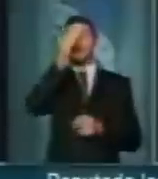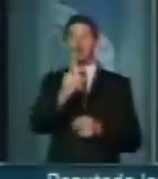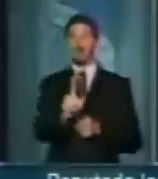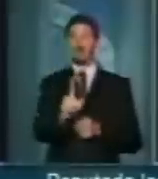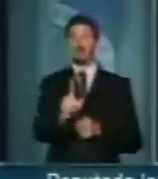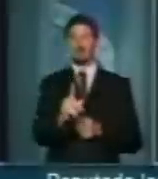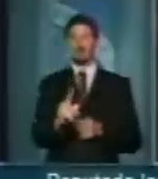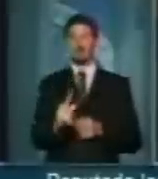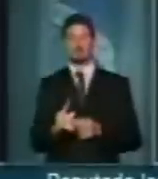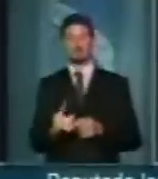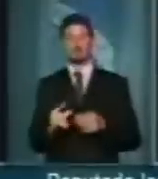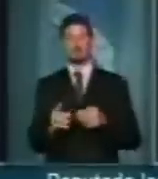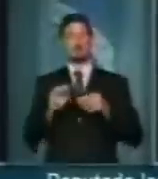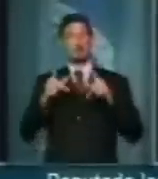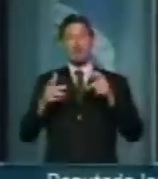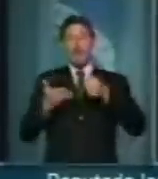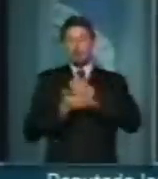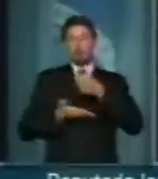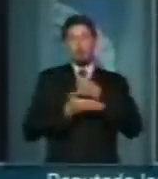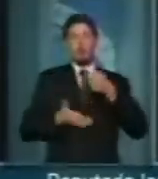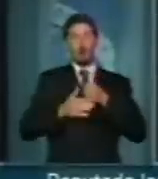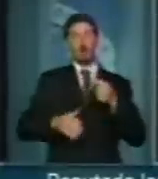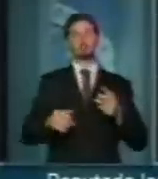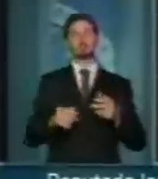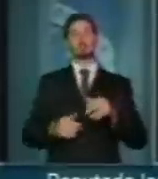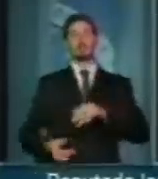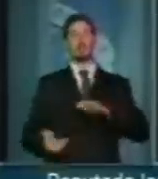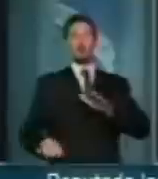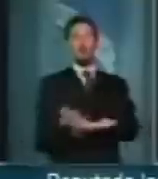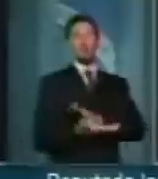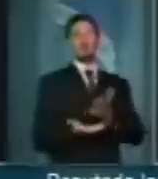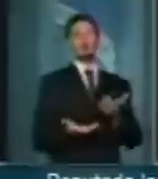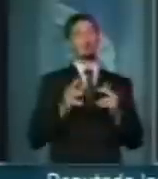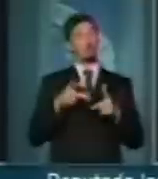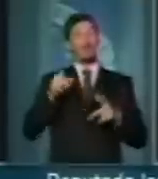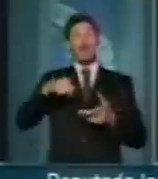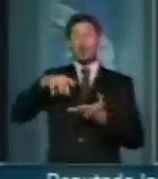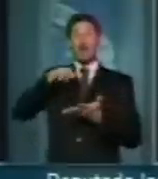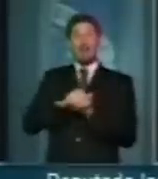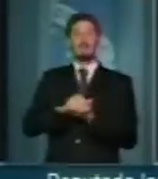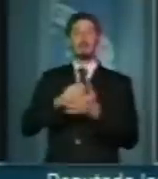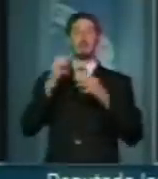suporte utilizado na marginalidade, mas é o fonograma gravado,